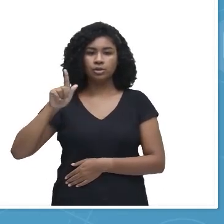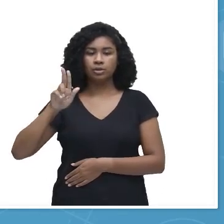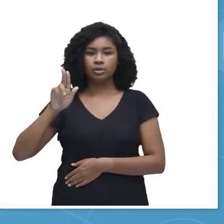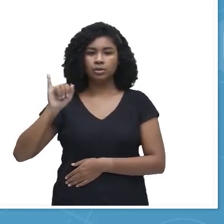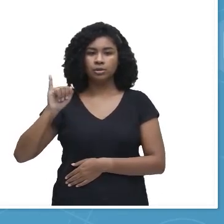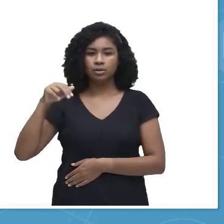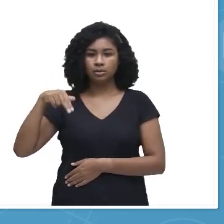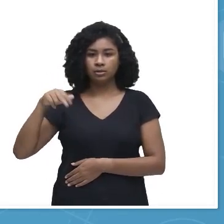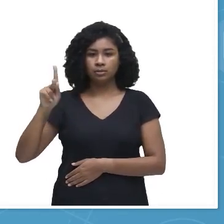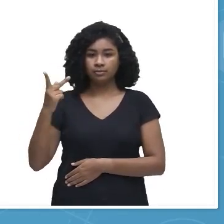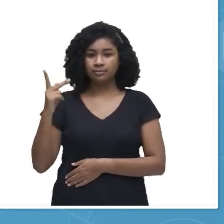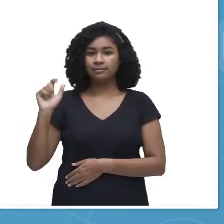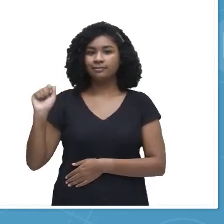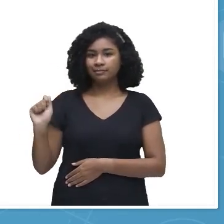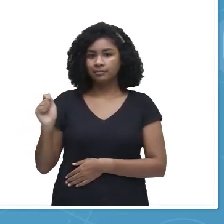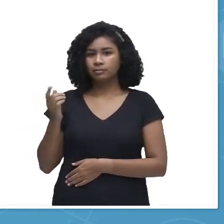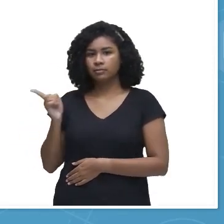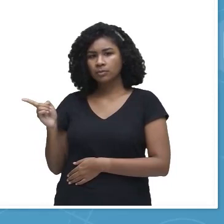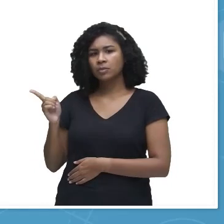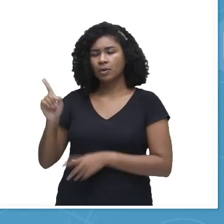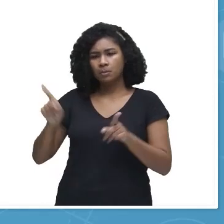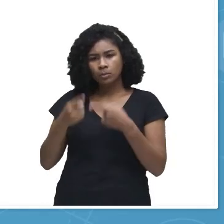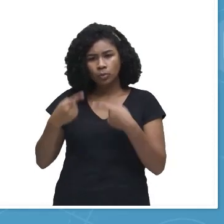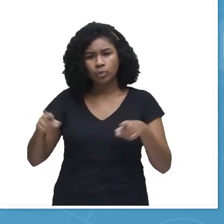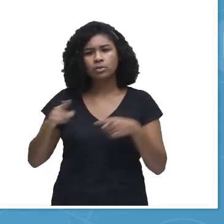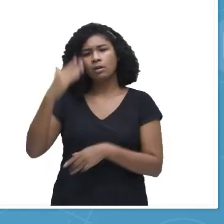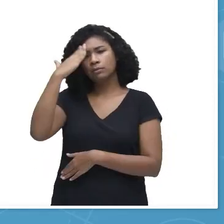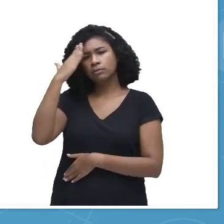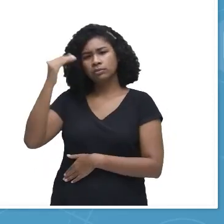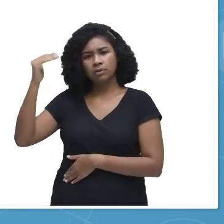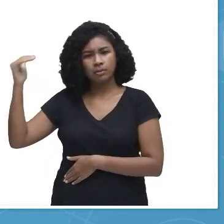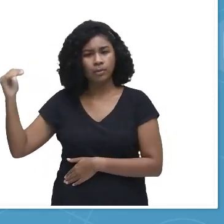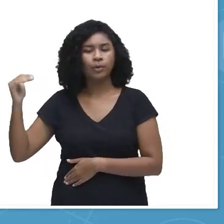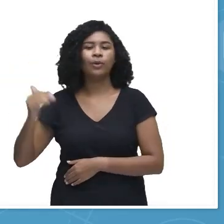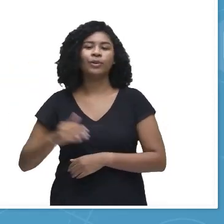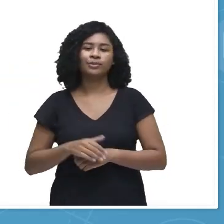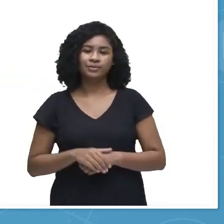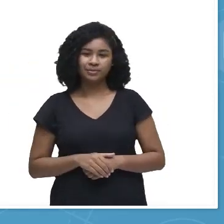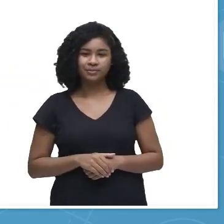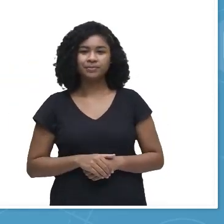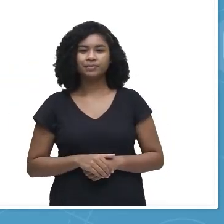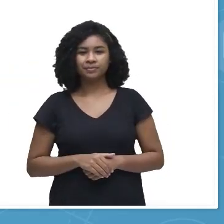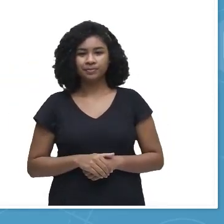músicos brasileiros, que teve a sua importância reconhecida na influência de vários gêneros musicais.